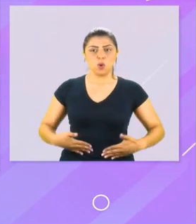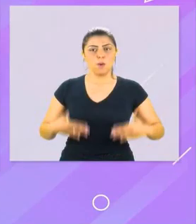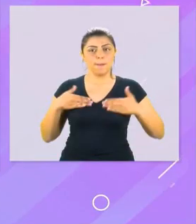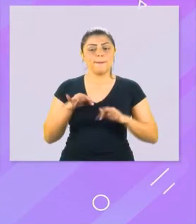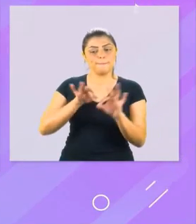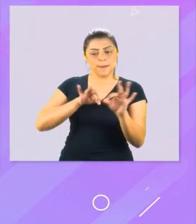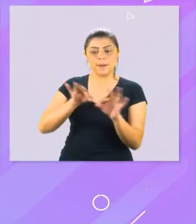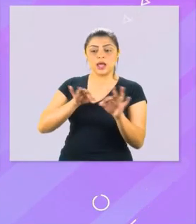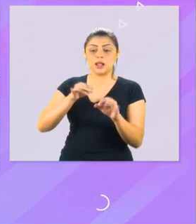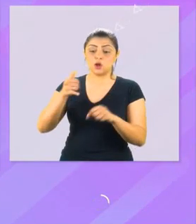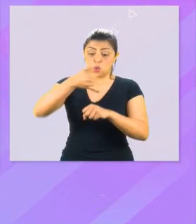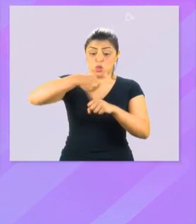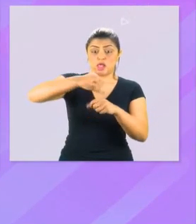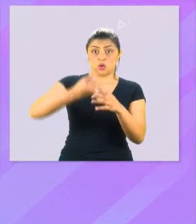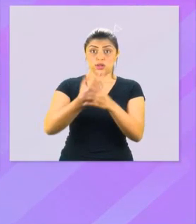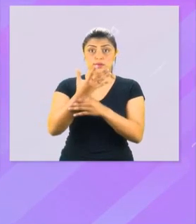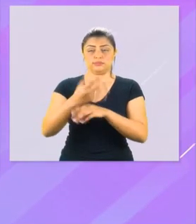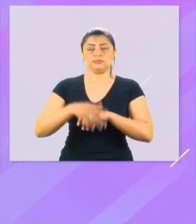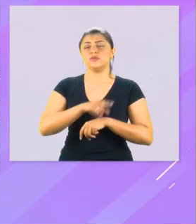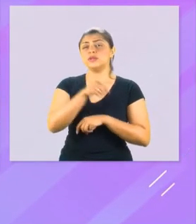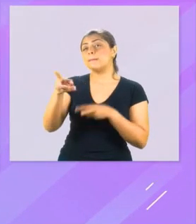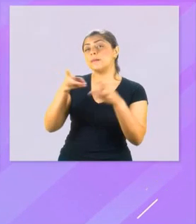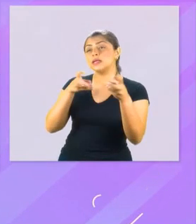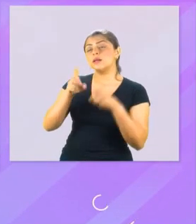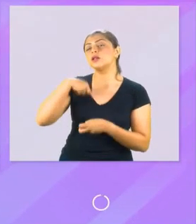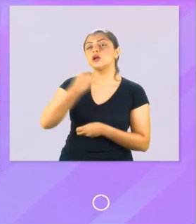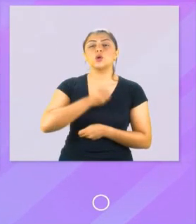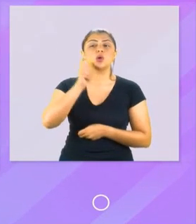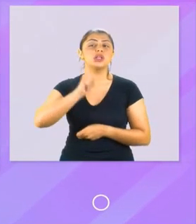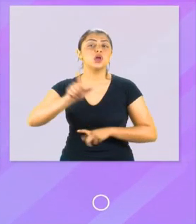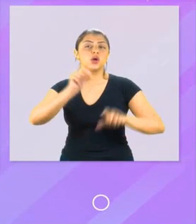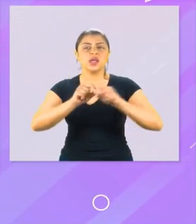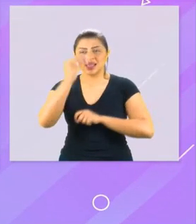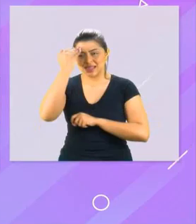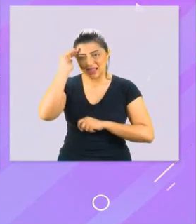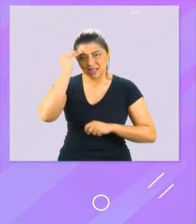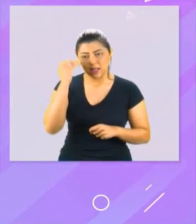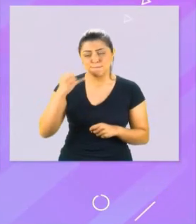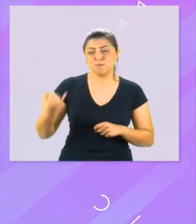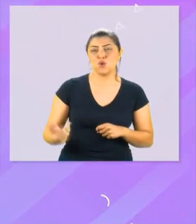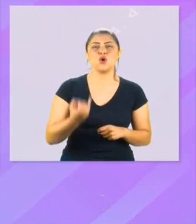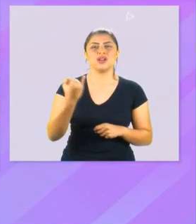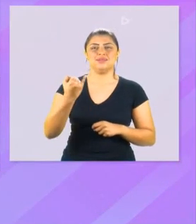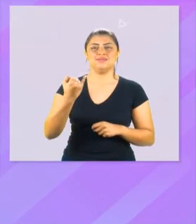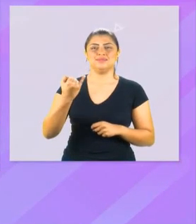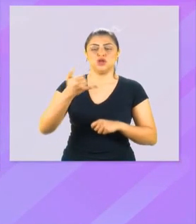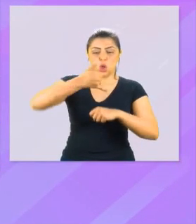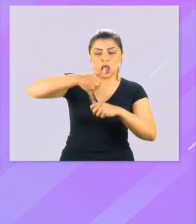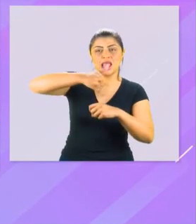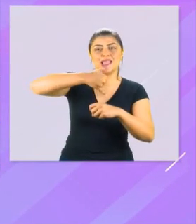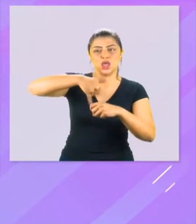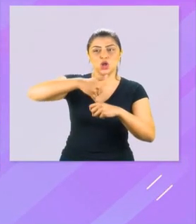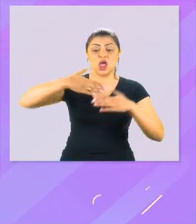é produzida a partir do colesterol. Percebam, então, que nós conseguimos entender a importância do